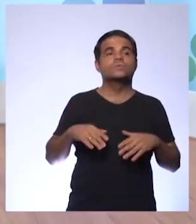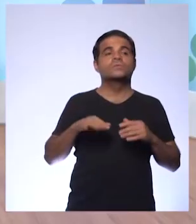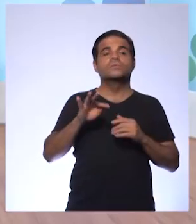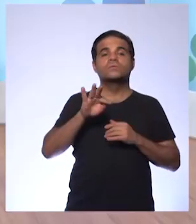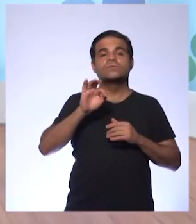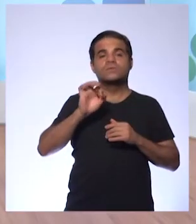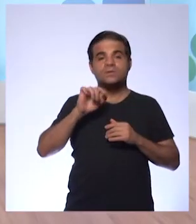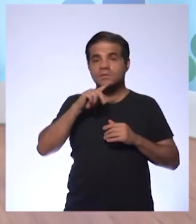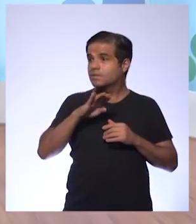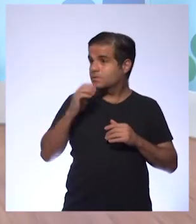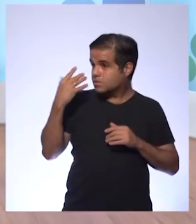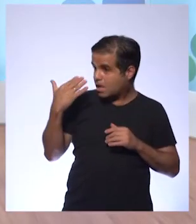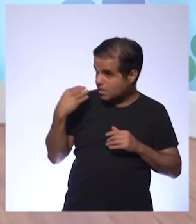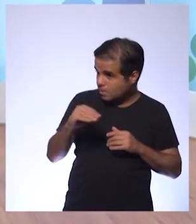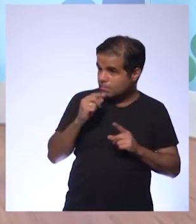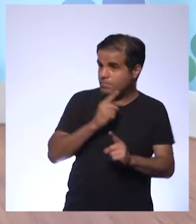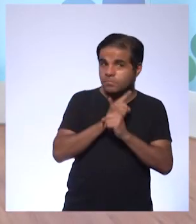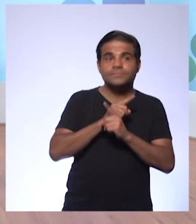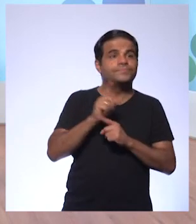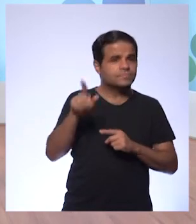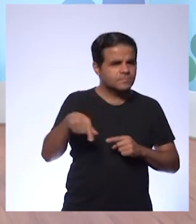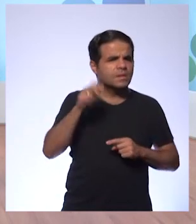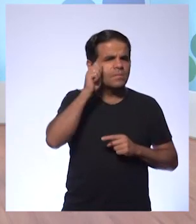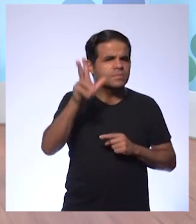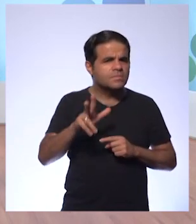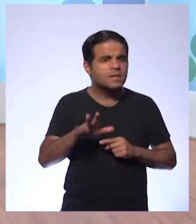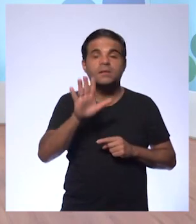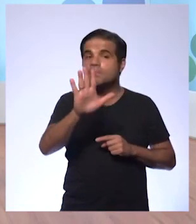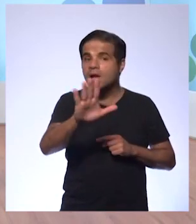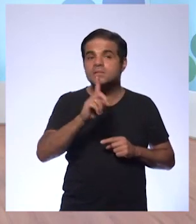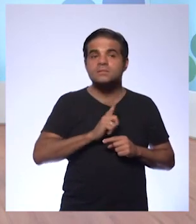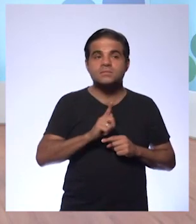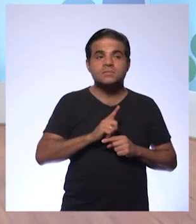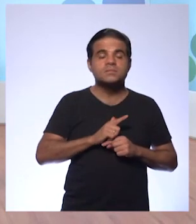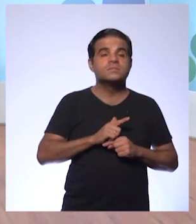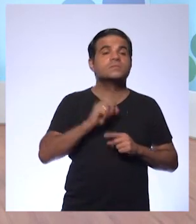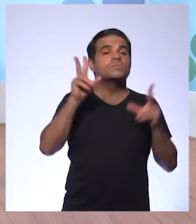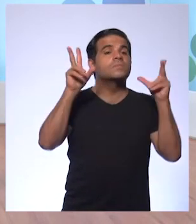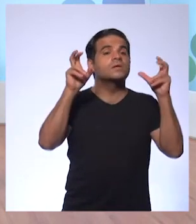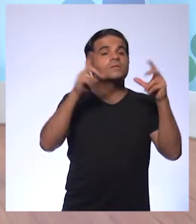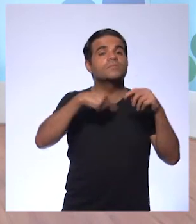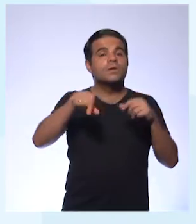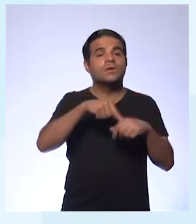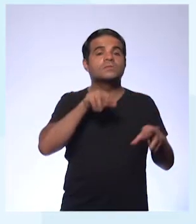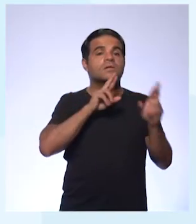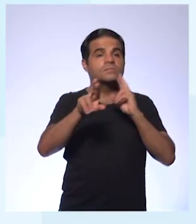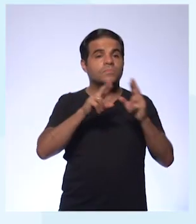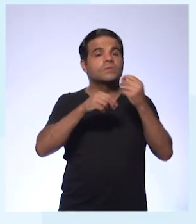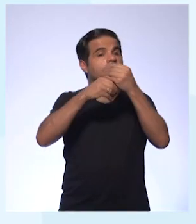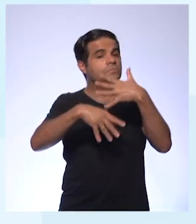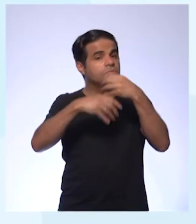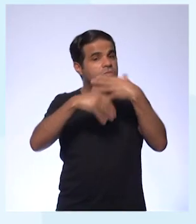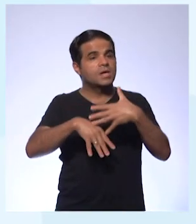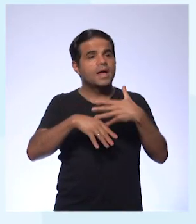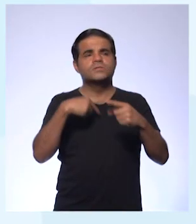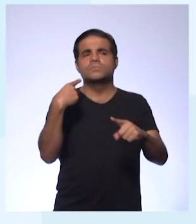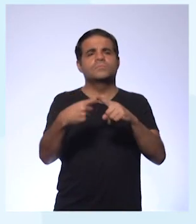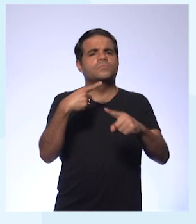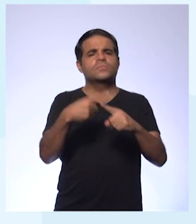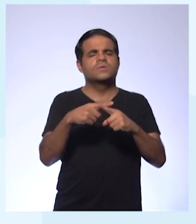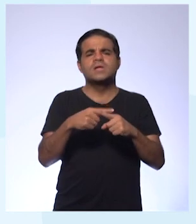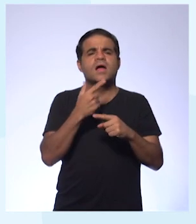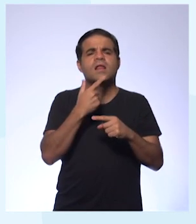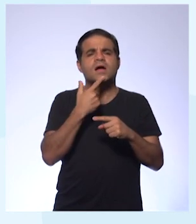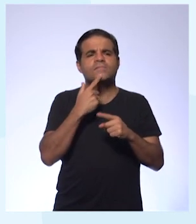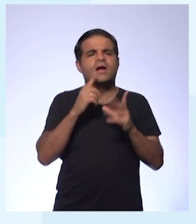Felipe colocou. Ah, já colocou. Viu como ela é esperta? Mas tem aqui uma questão para a gente responder no chat. Porque ela